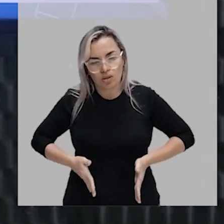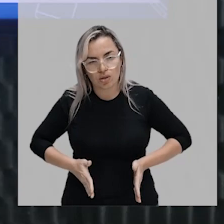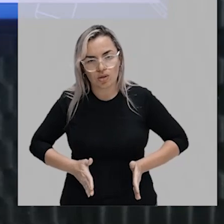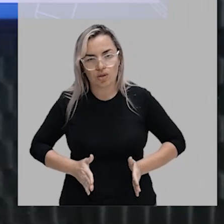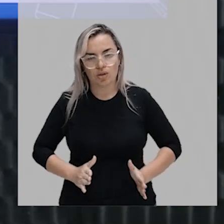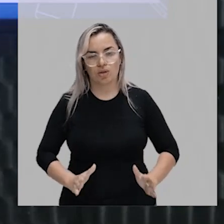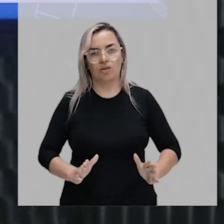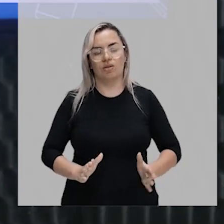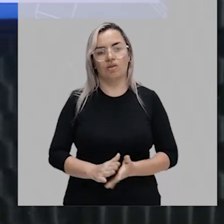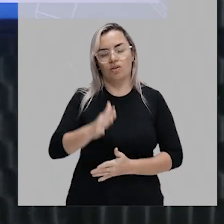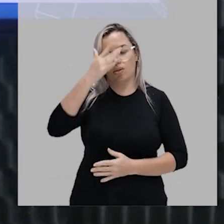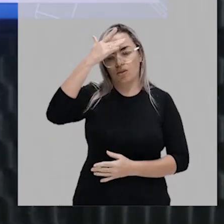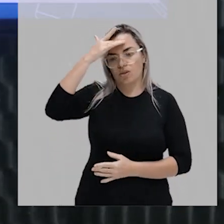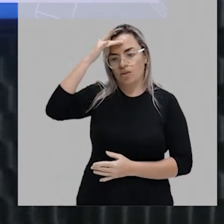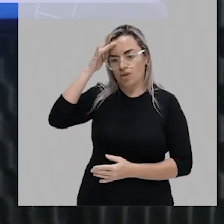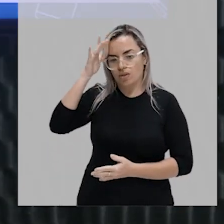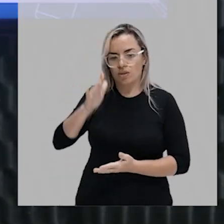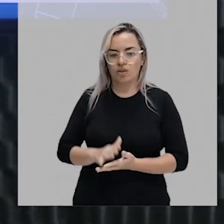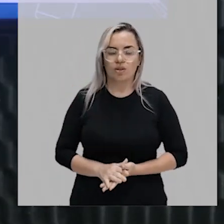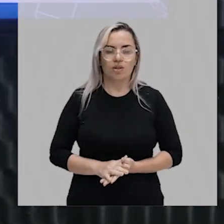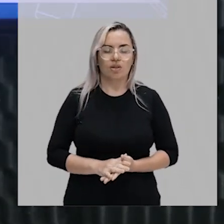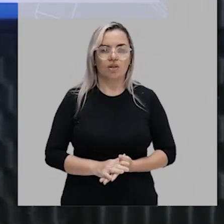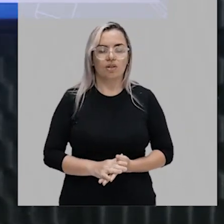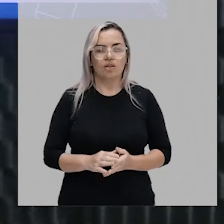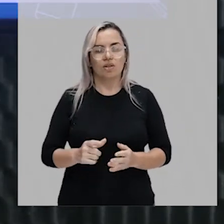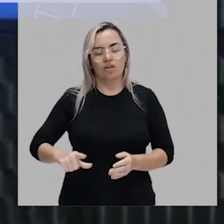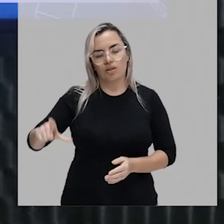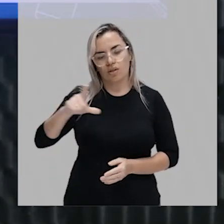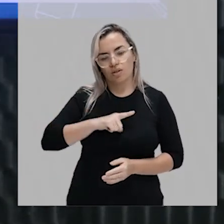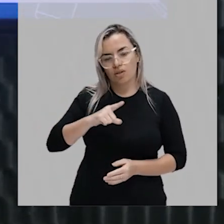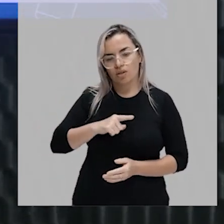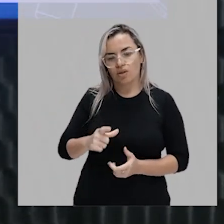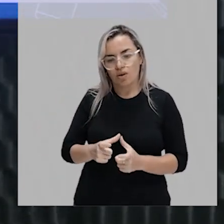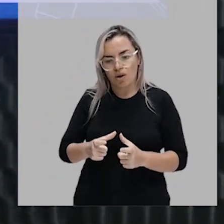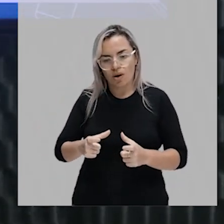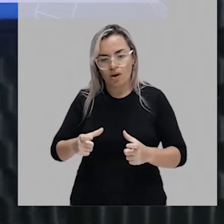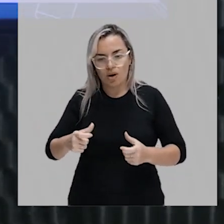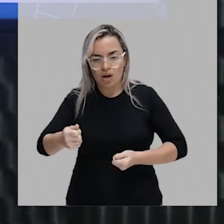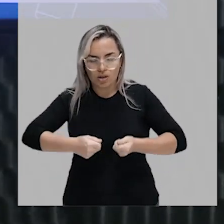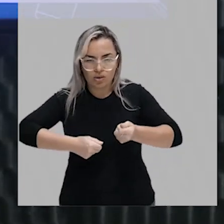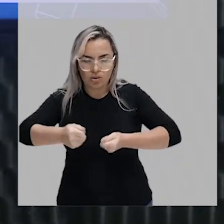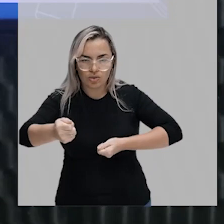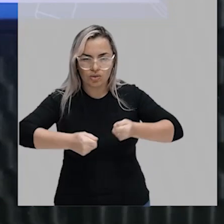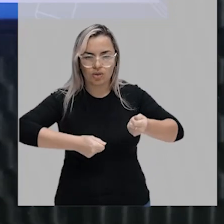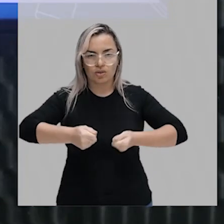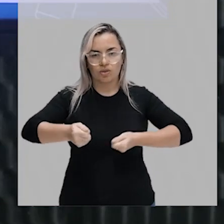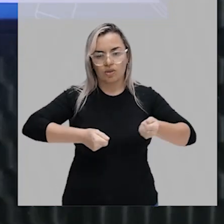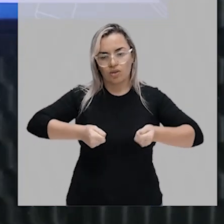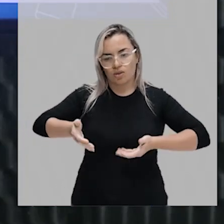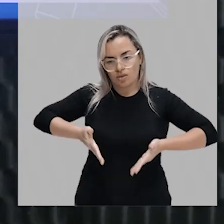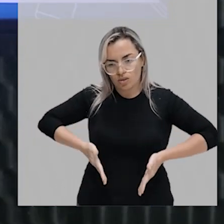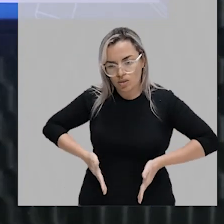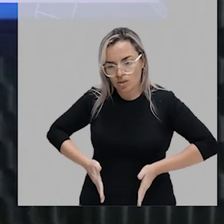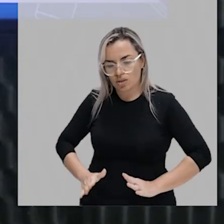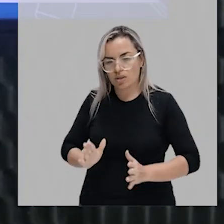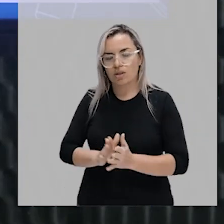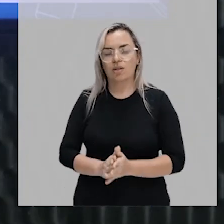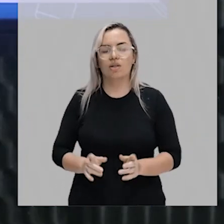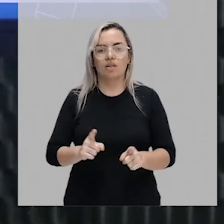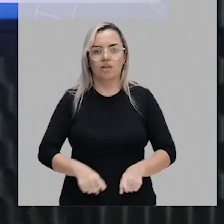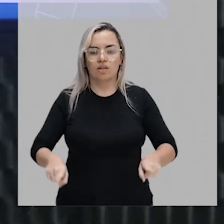a natalidade, bem como o desenvolvimento de métodos que protegem contra doenças